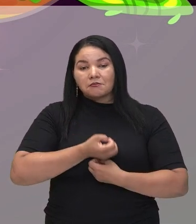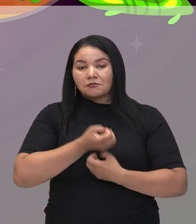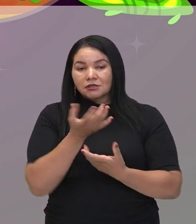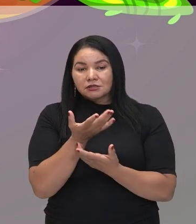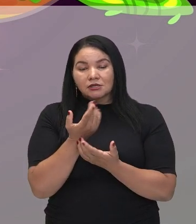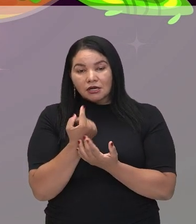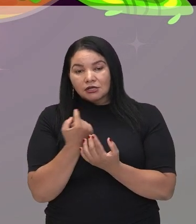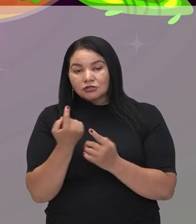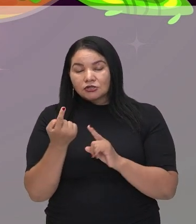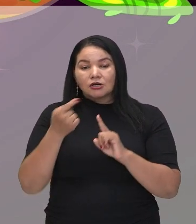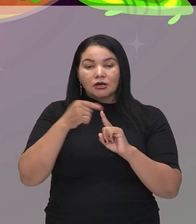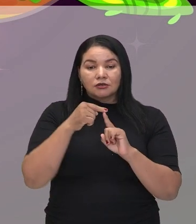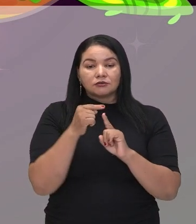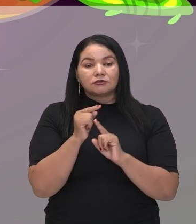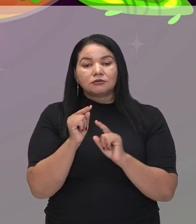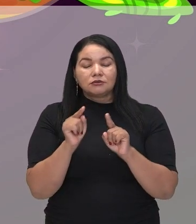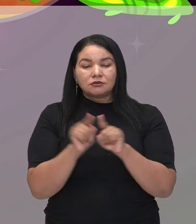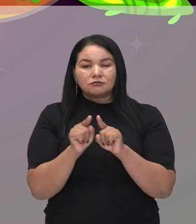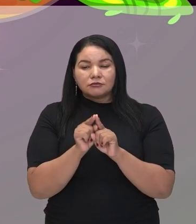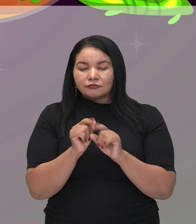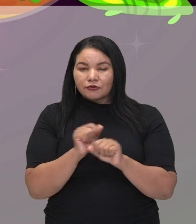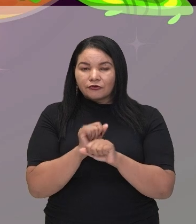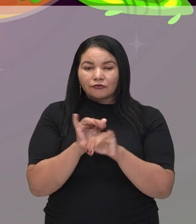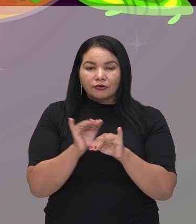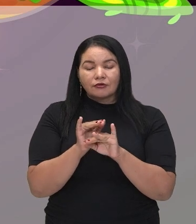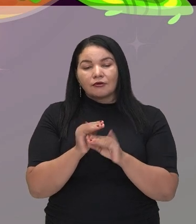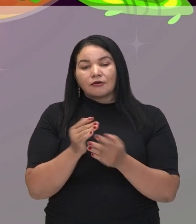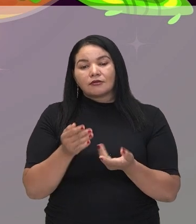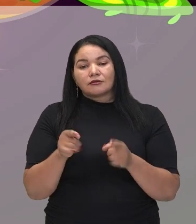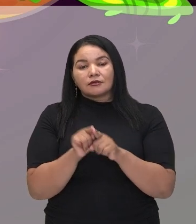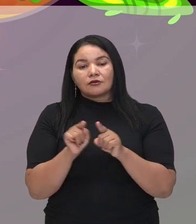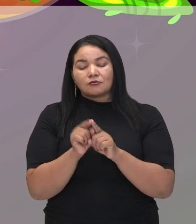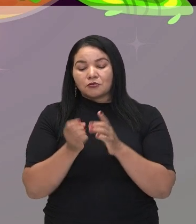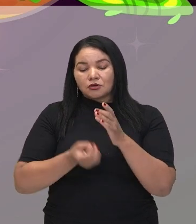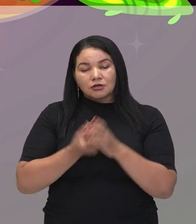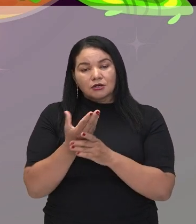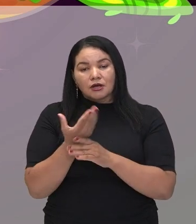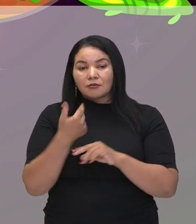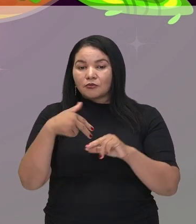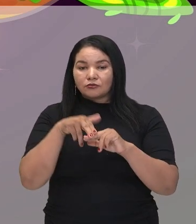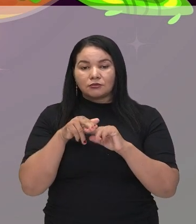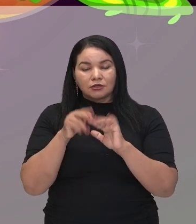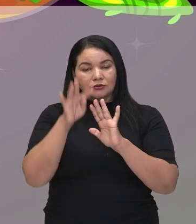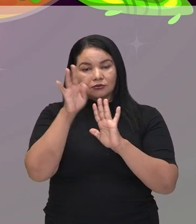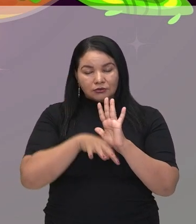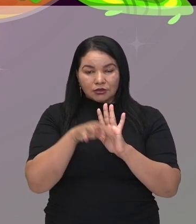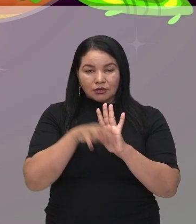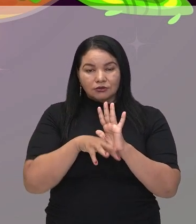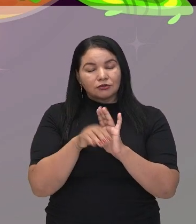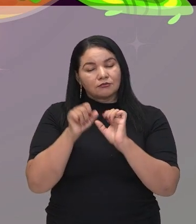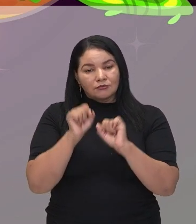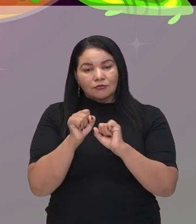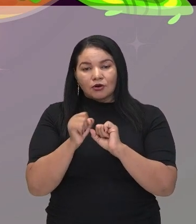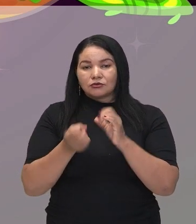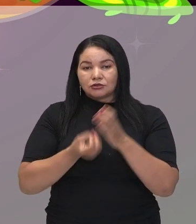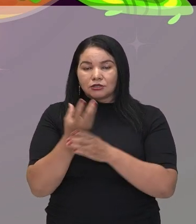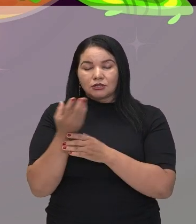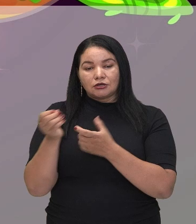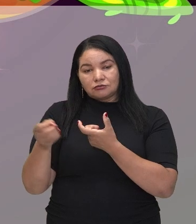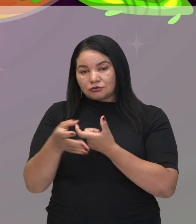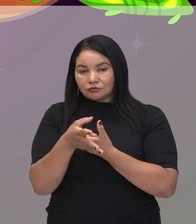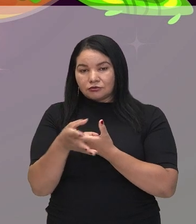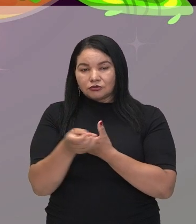queiram mandar, que eles queiram criar através dos seus textos. Então, eles podem criar neologismos,